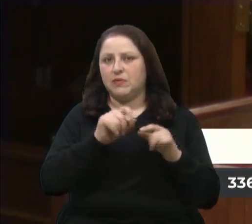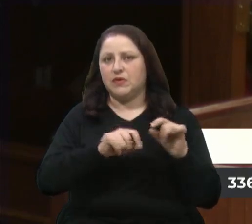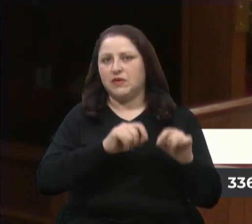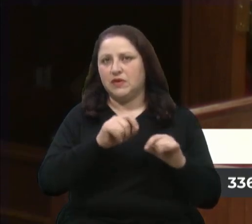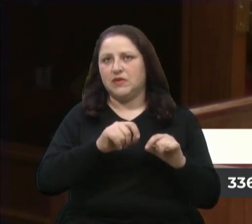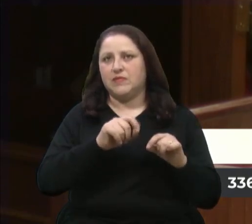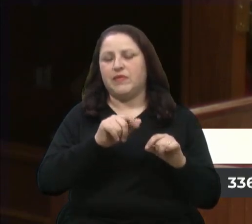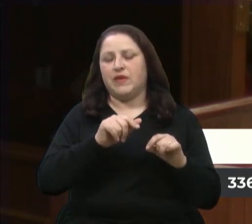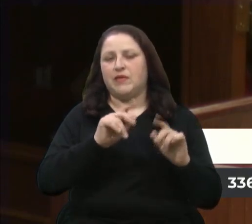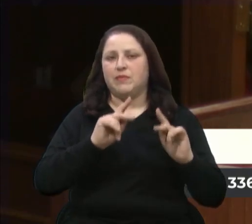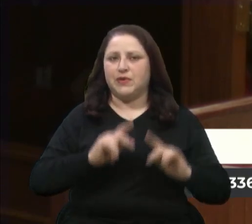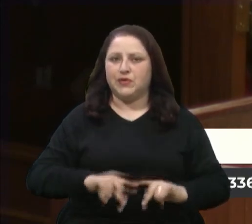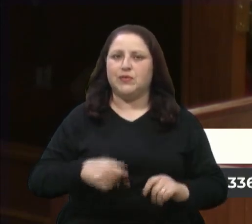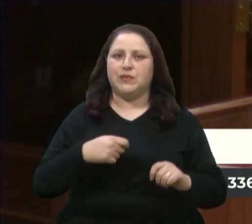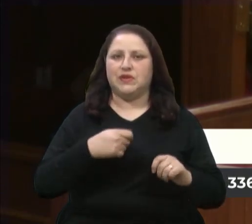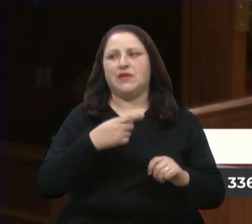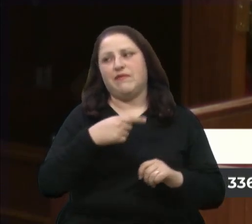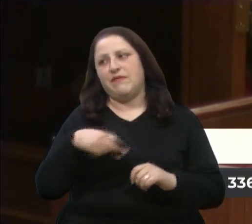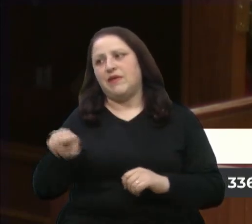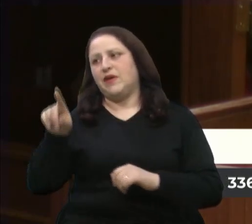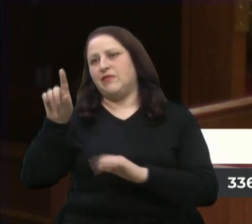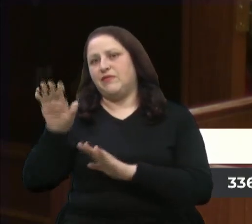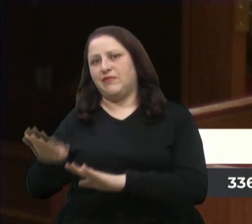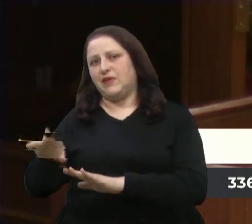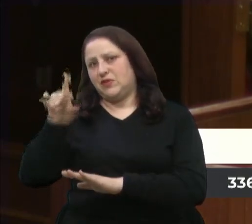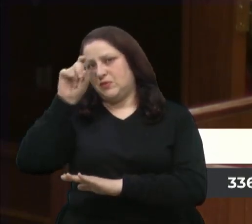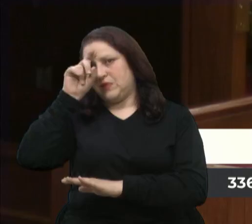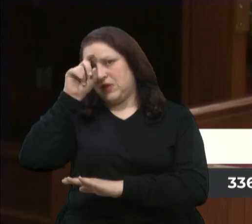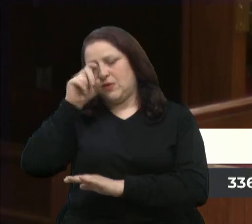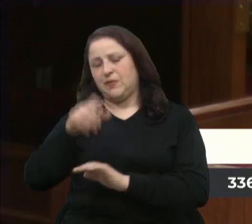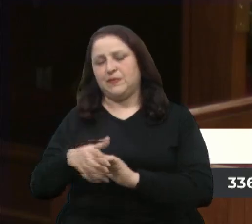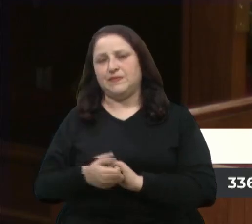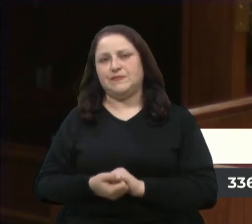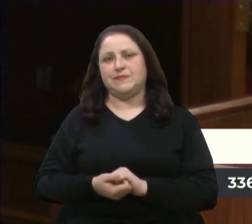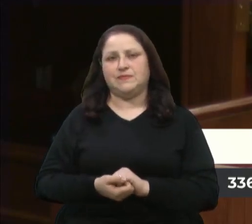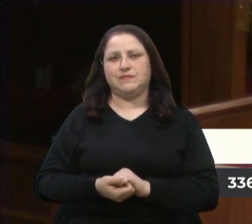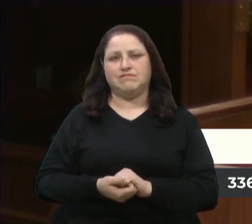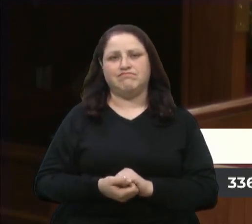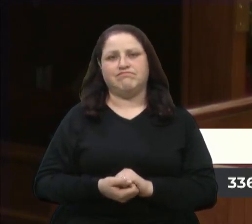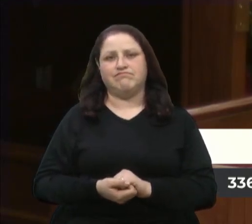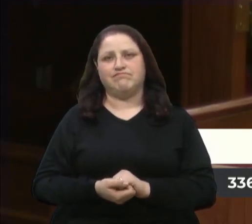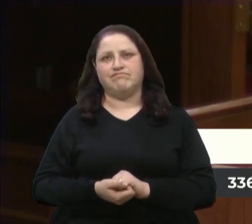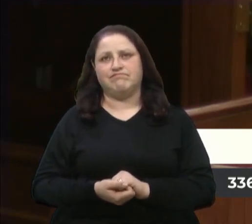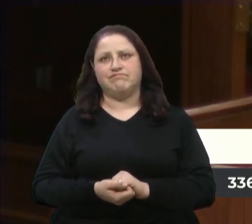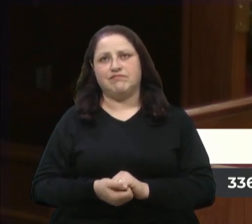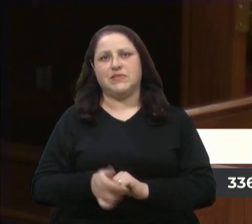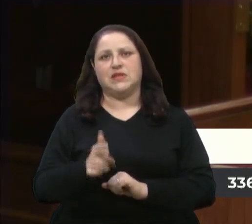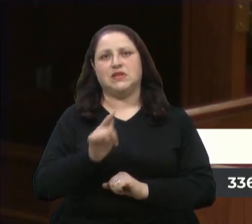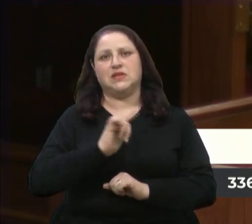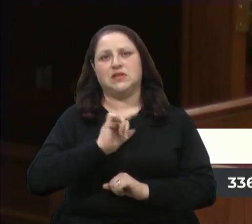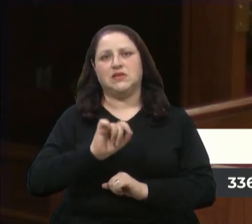da internação. Pois bem, tivemos